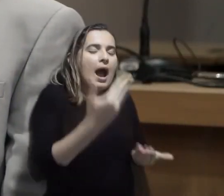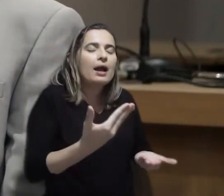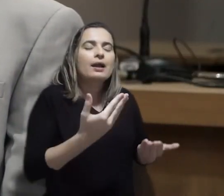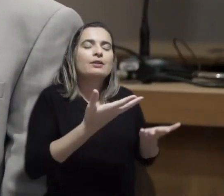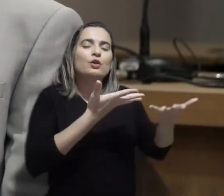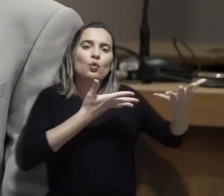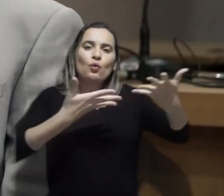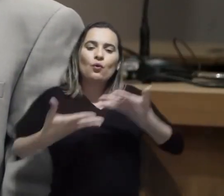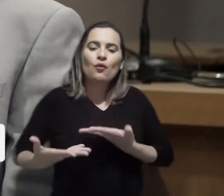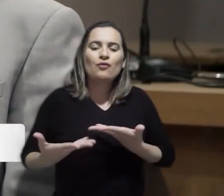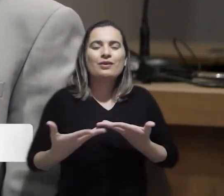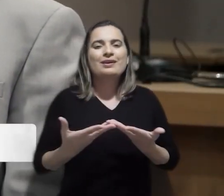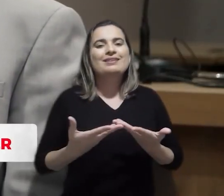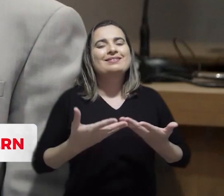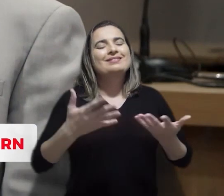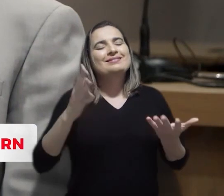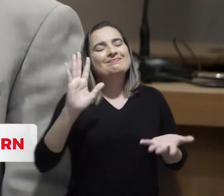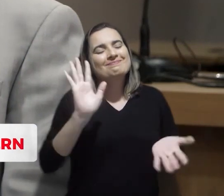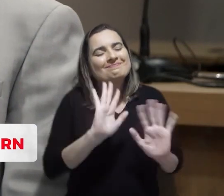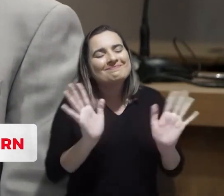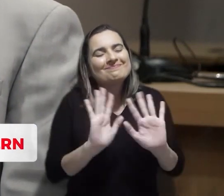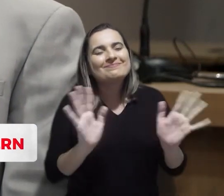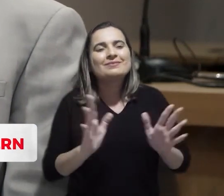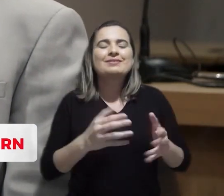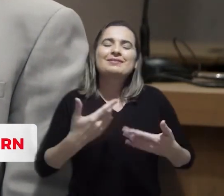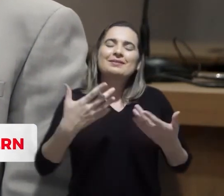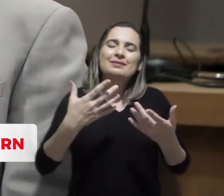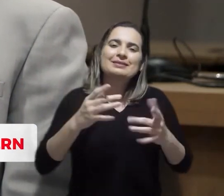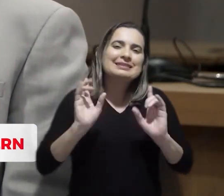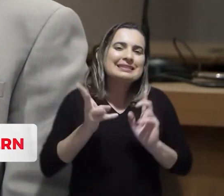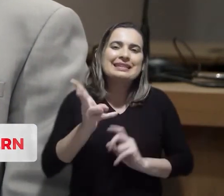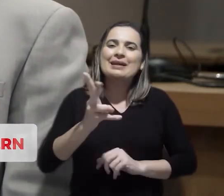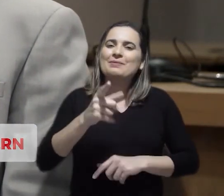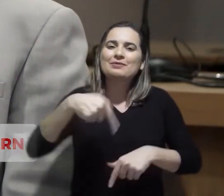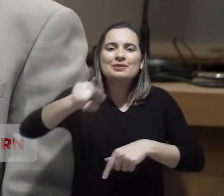Amanda, pelo convite formulado e fico aqui sempre à disposição da Justiça Eleitoral.